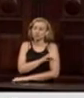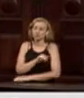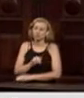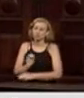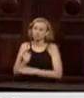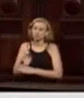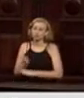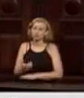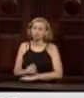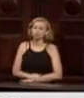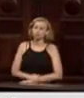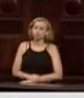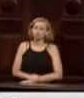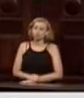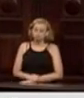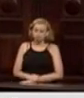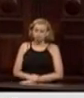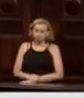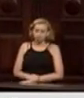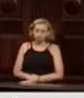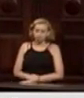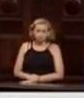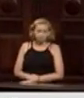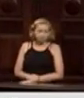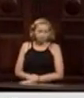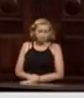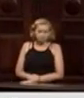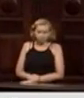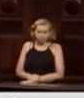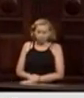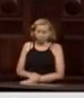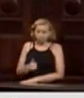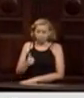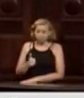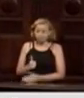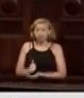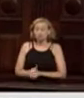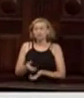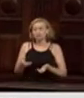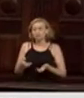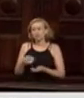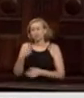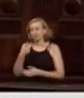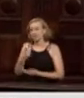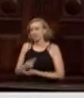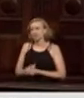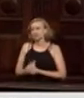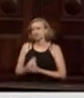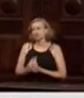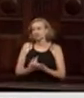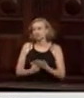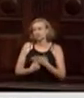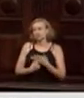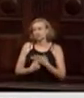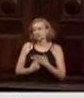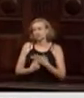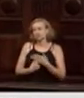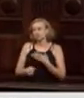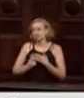poderosas desse parlamento e desse estado. Em primeiro lugar, eu quero deixar claro que defendo e sempre